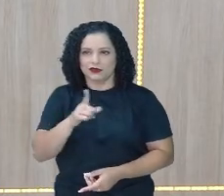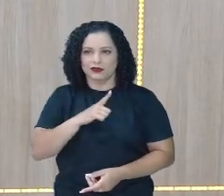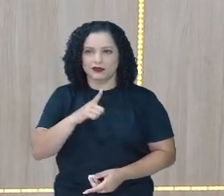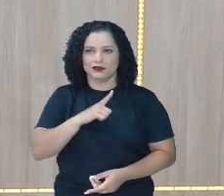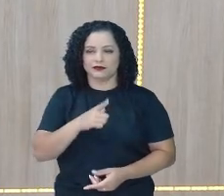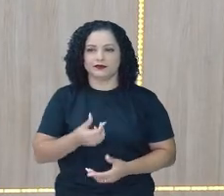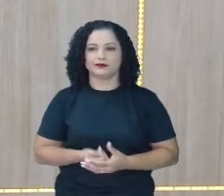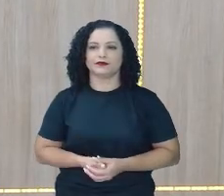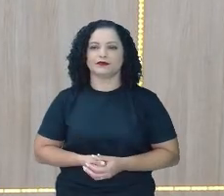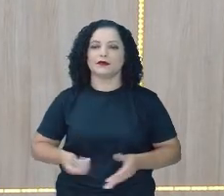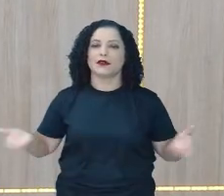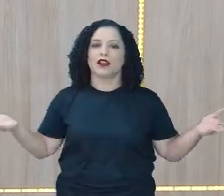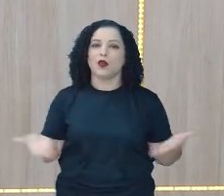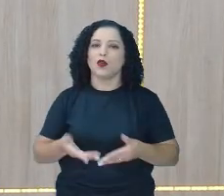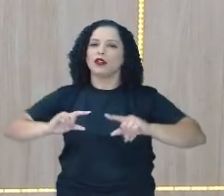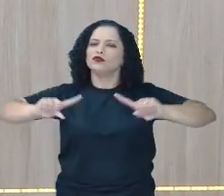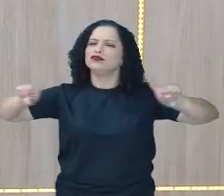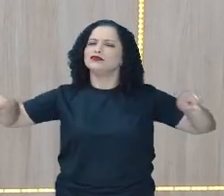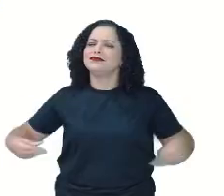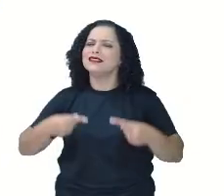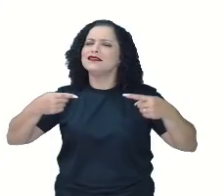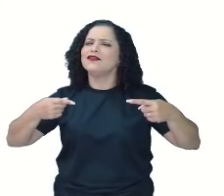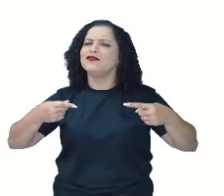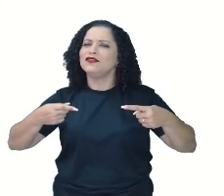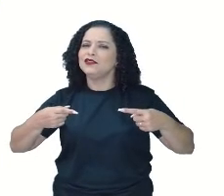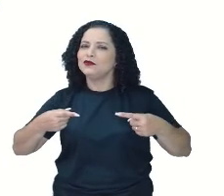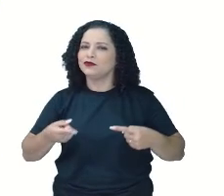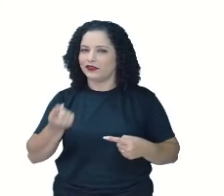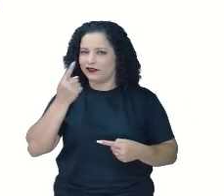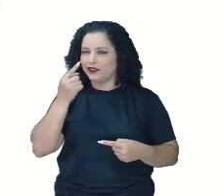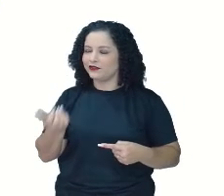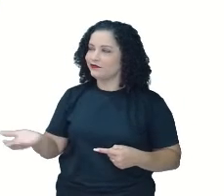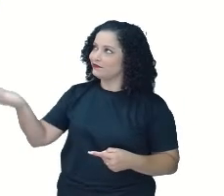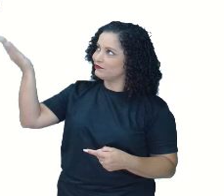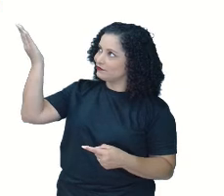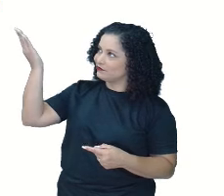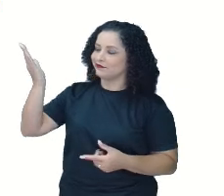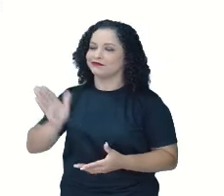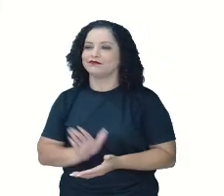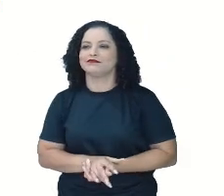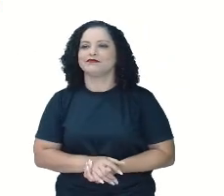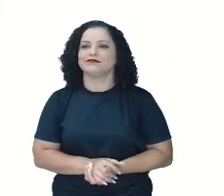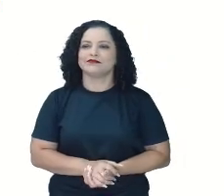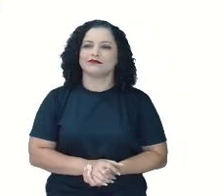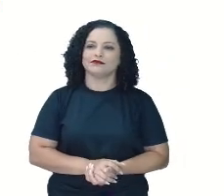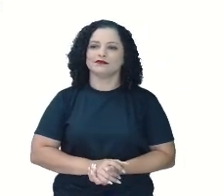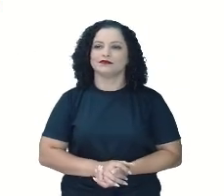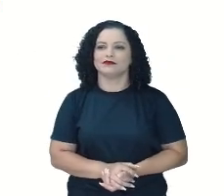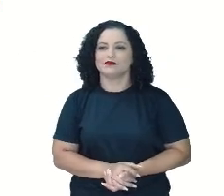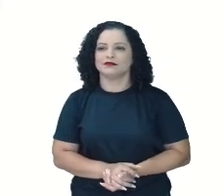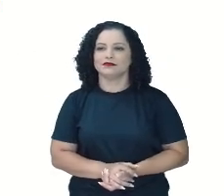Então, nosso desafio aqui, ó, make a list of the 10 most spoken words in English,